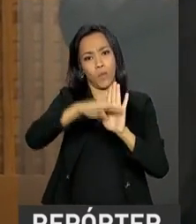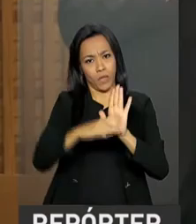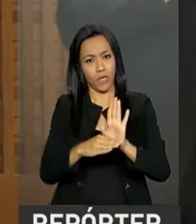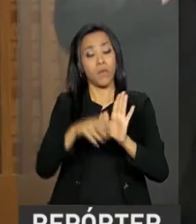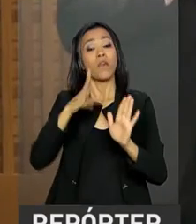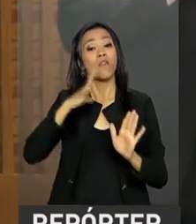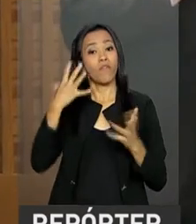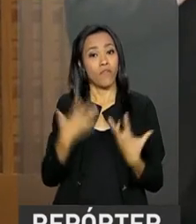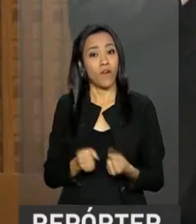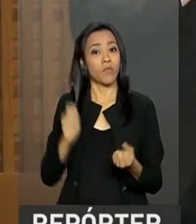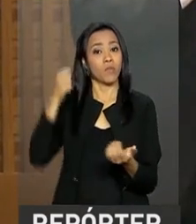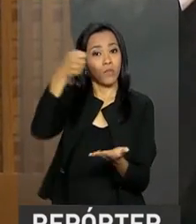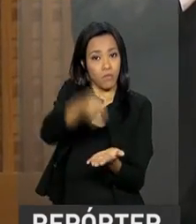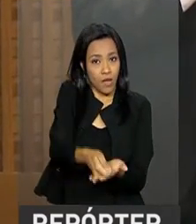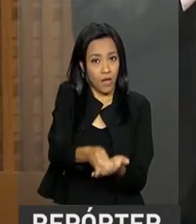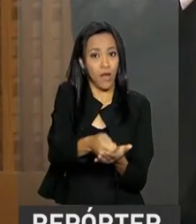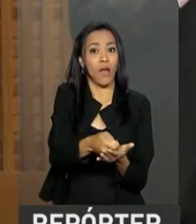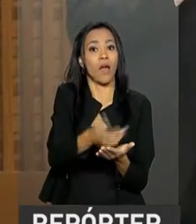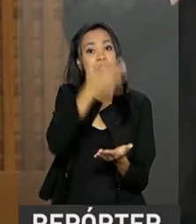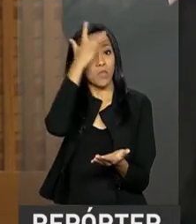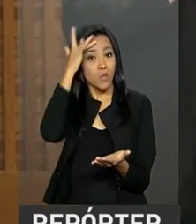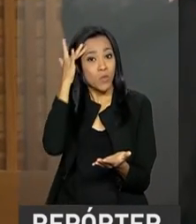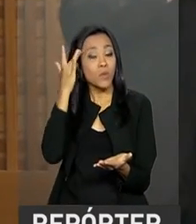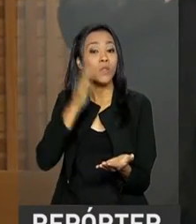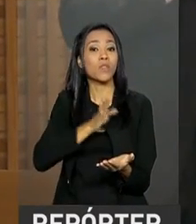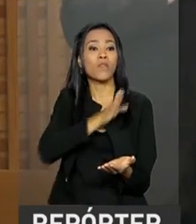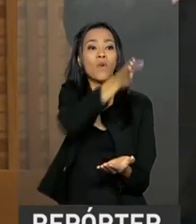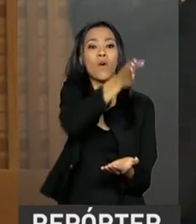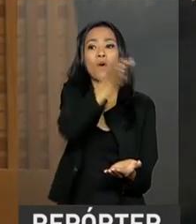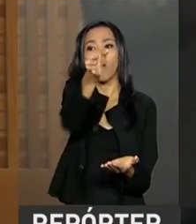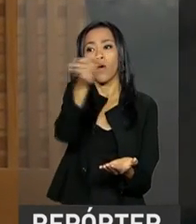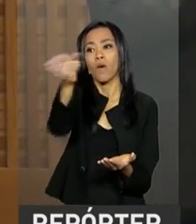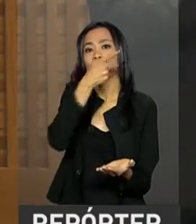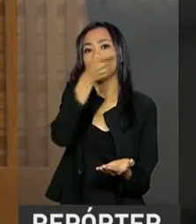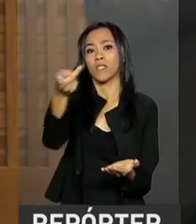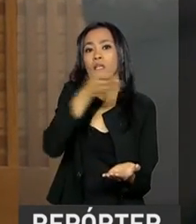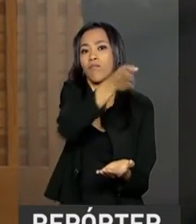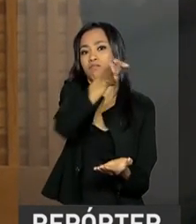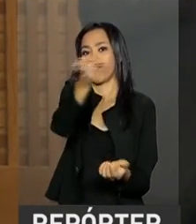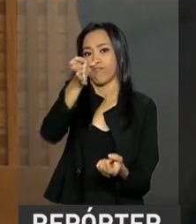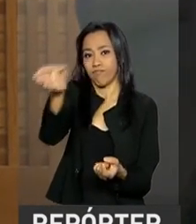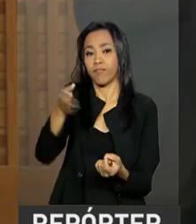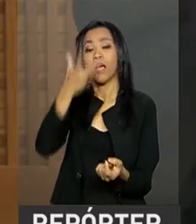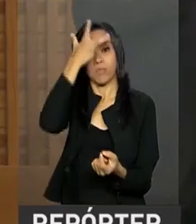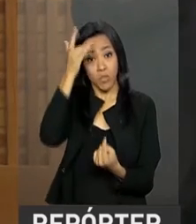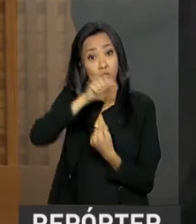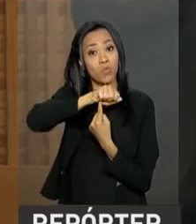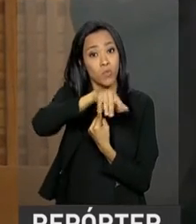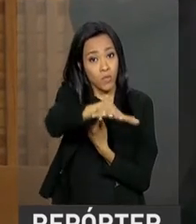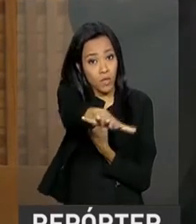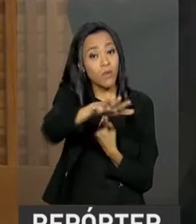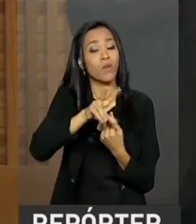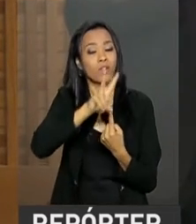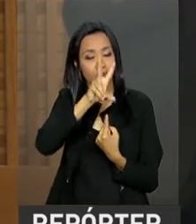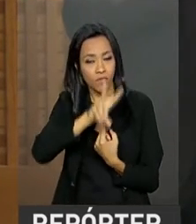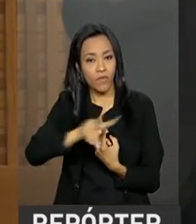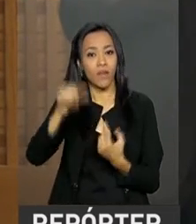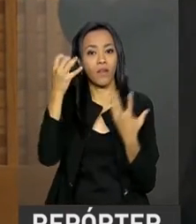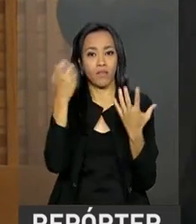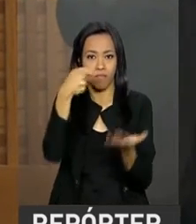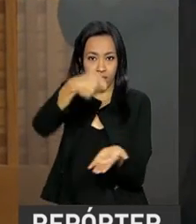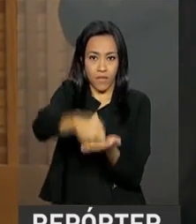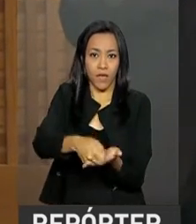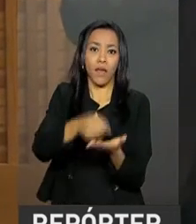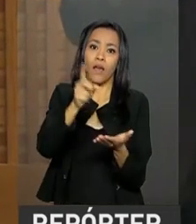pagar integralmente os visitadores, os supervisores, os multiplicadores em nível de Estado. É um programa